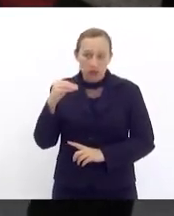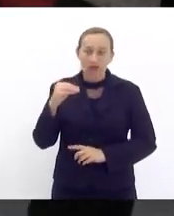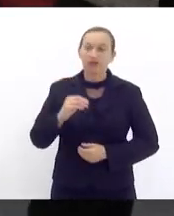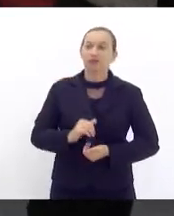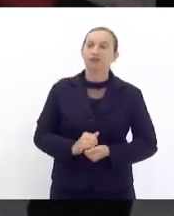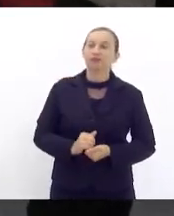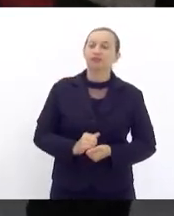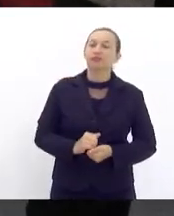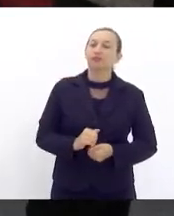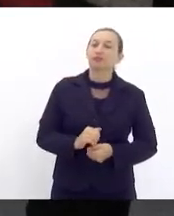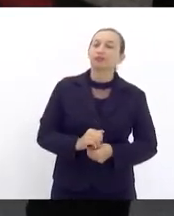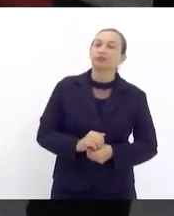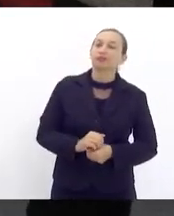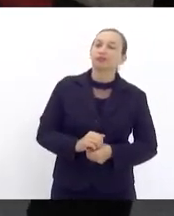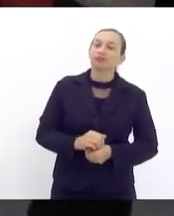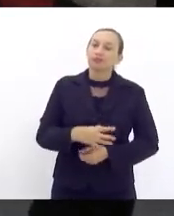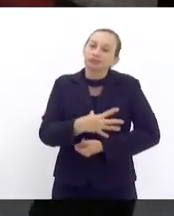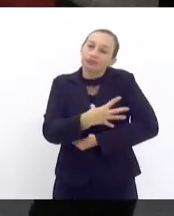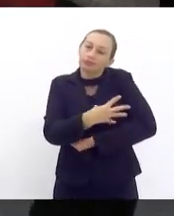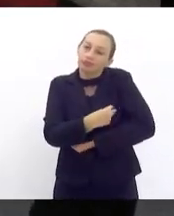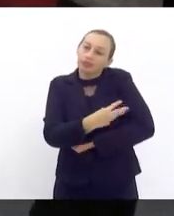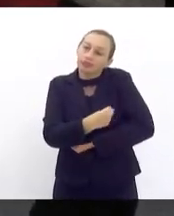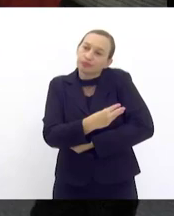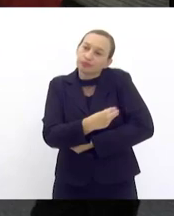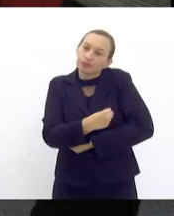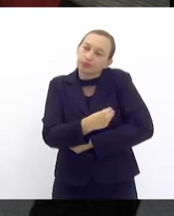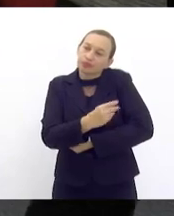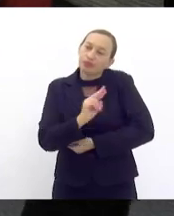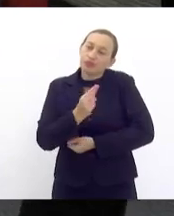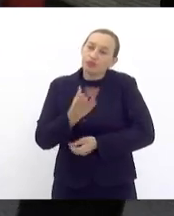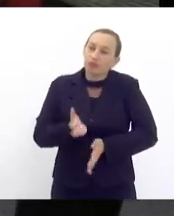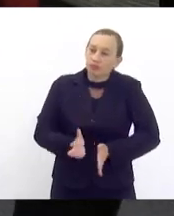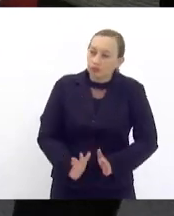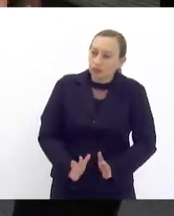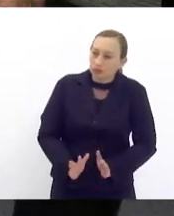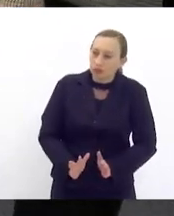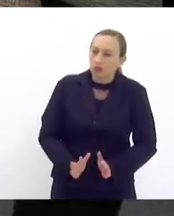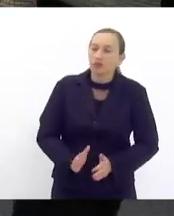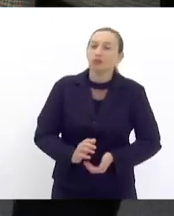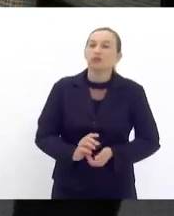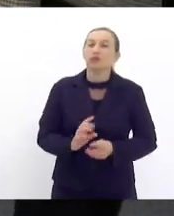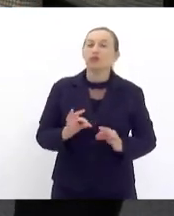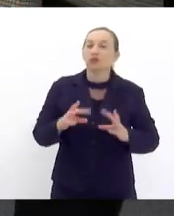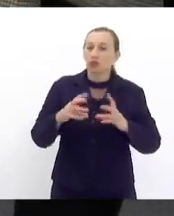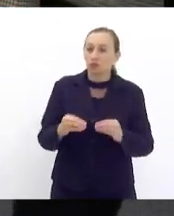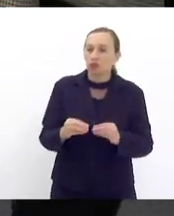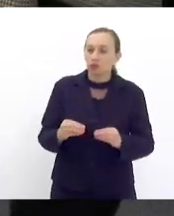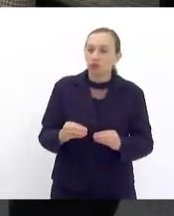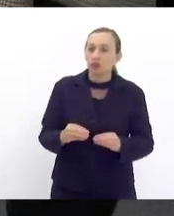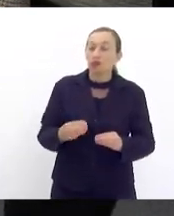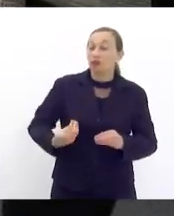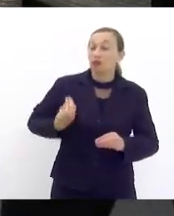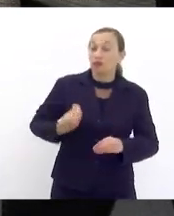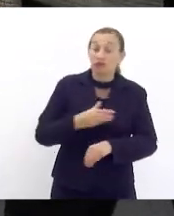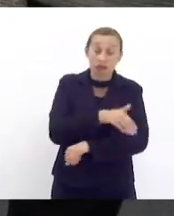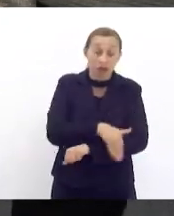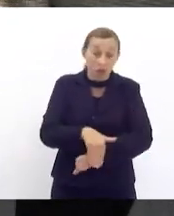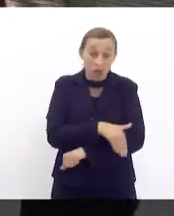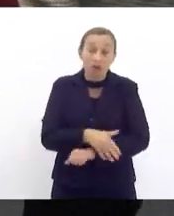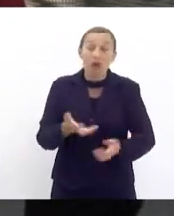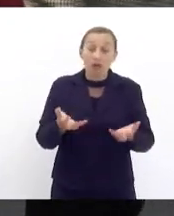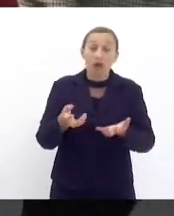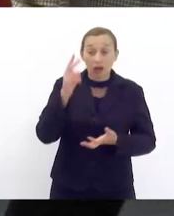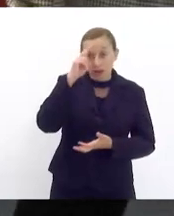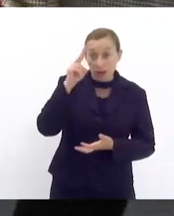aí no estado puerpério ou paga as lactantes sobretudo em situação de rua e quero